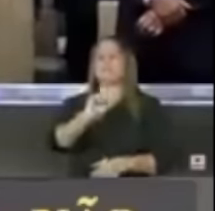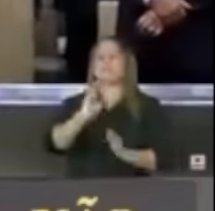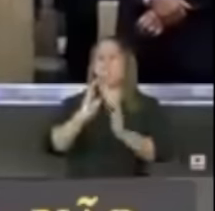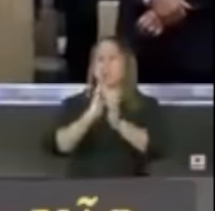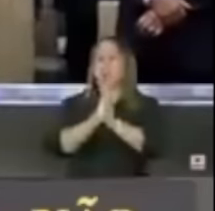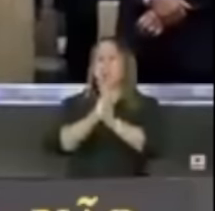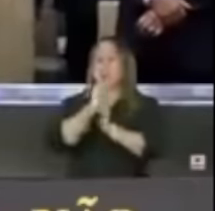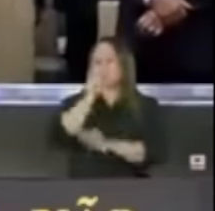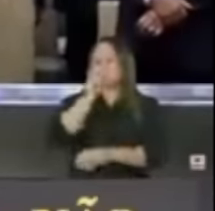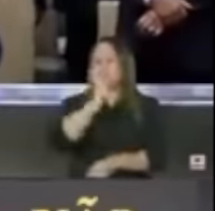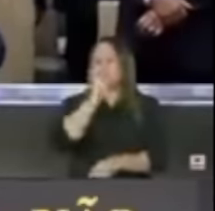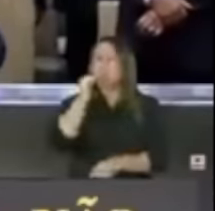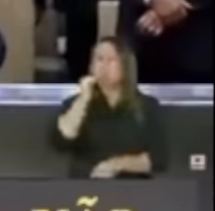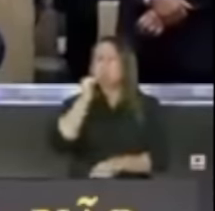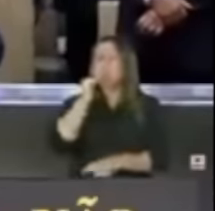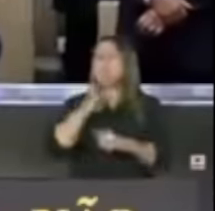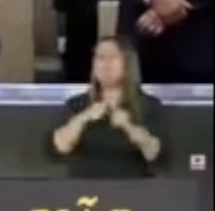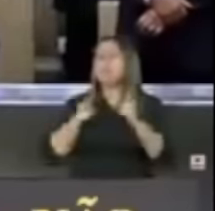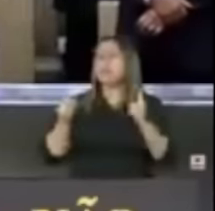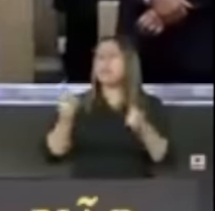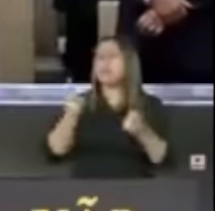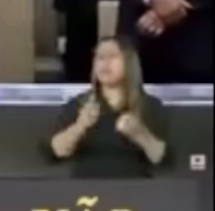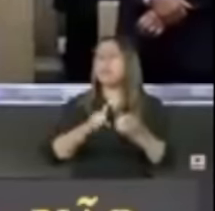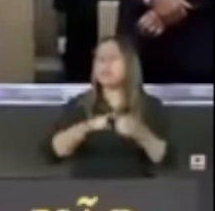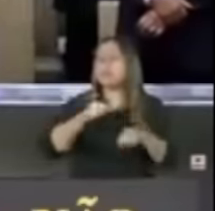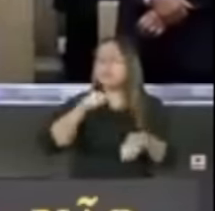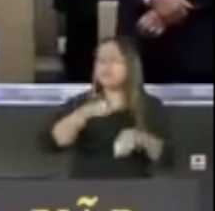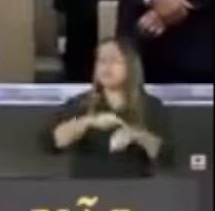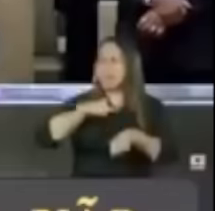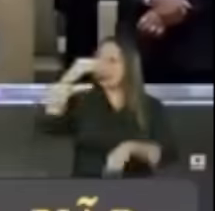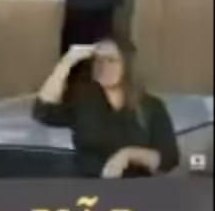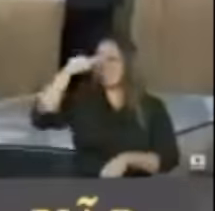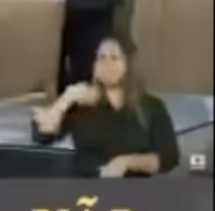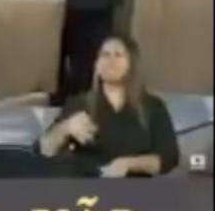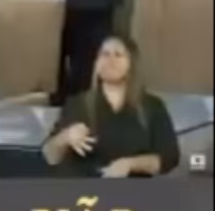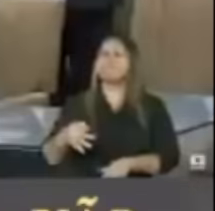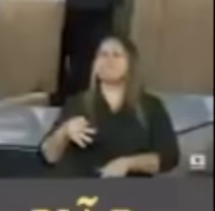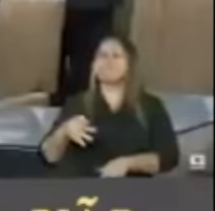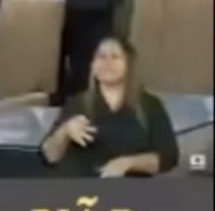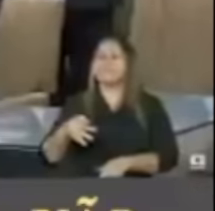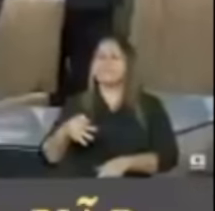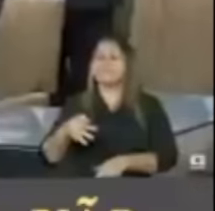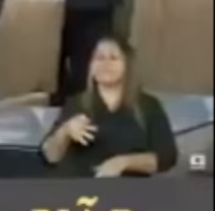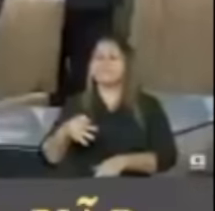jejuar, mas na hora certa